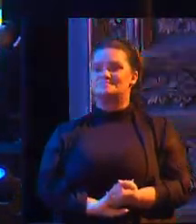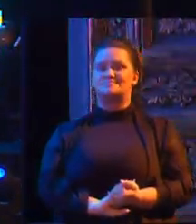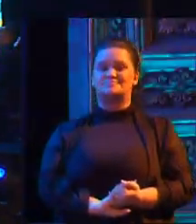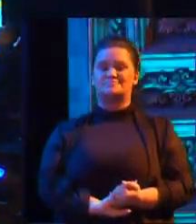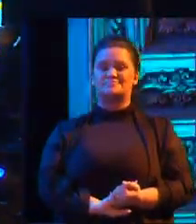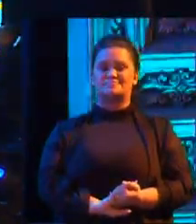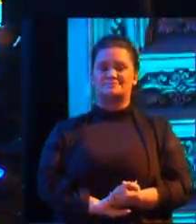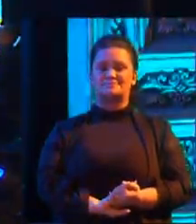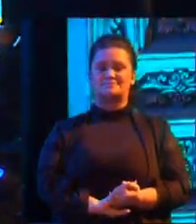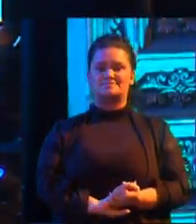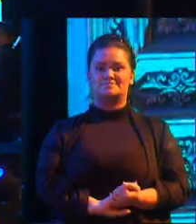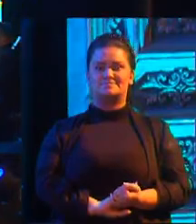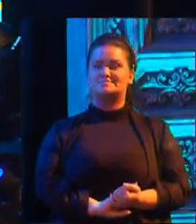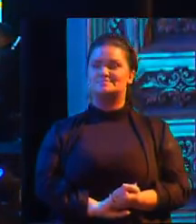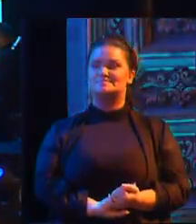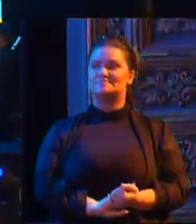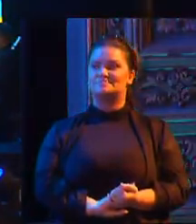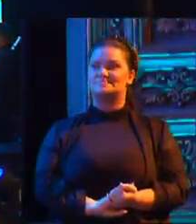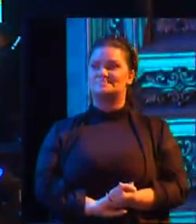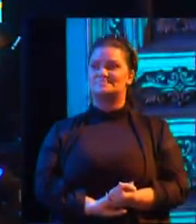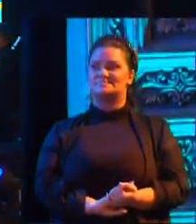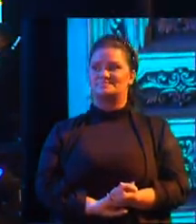frente.